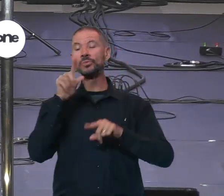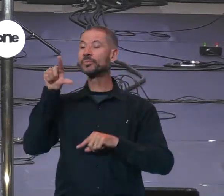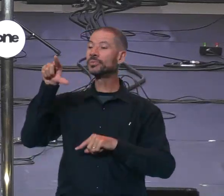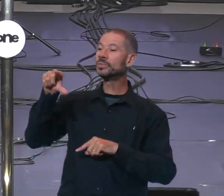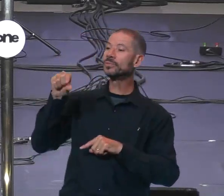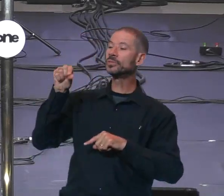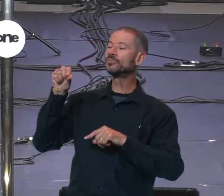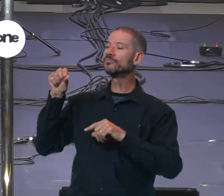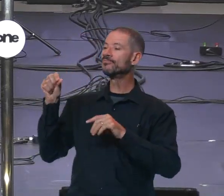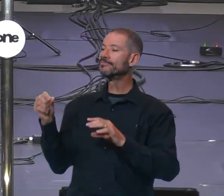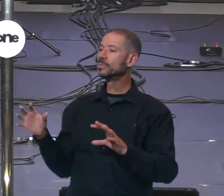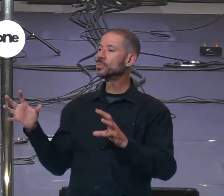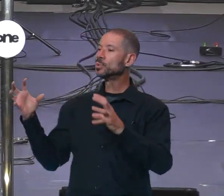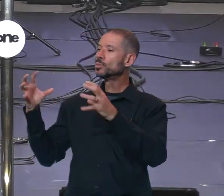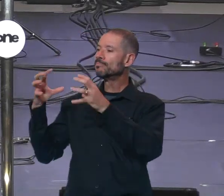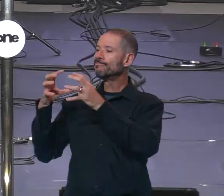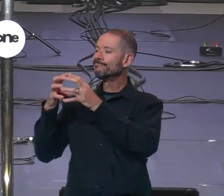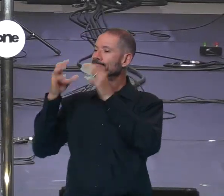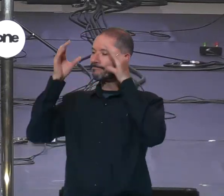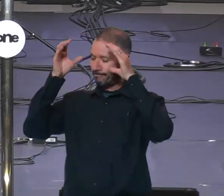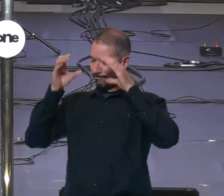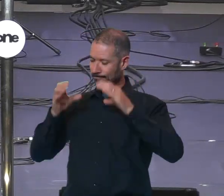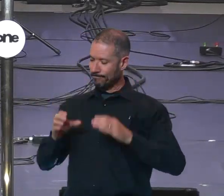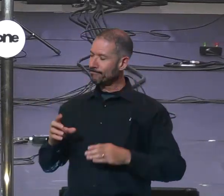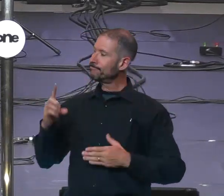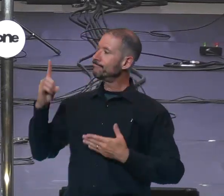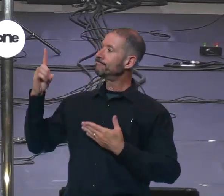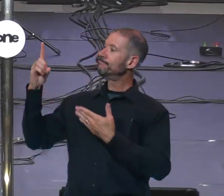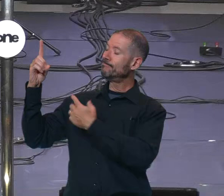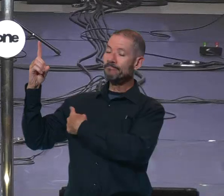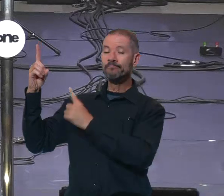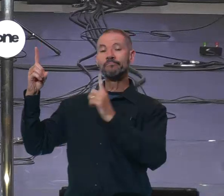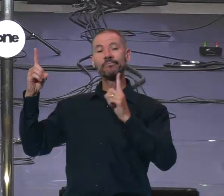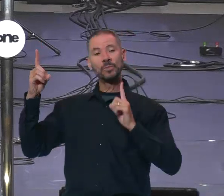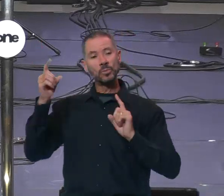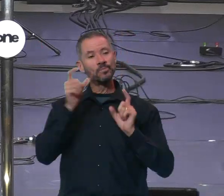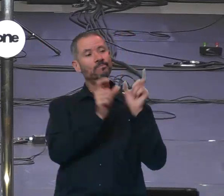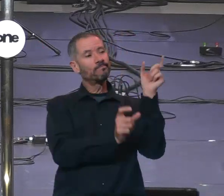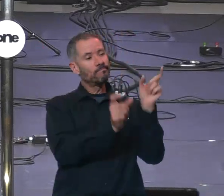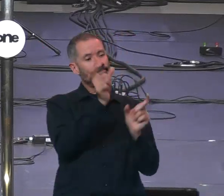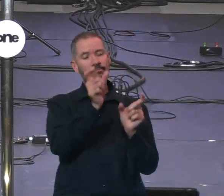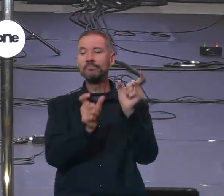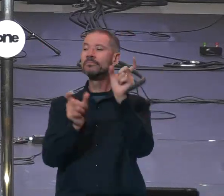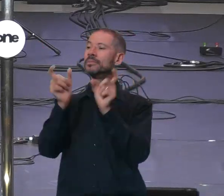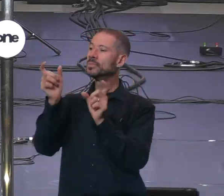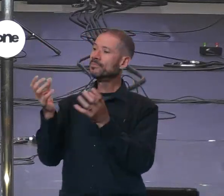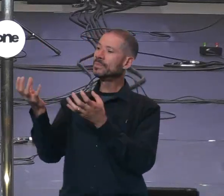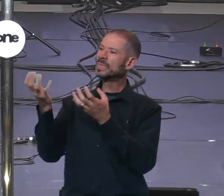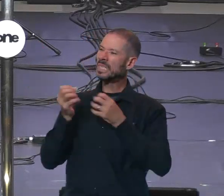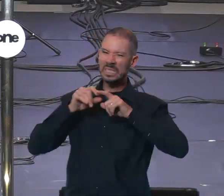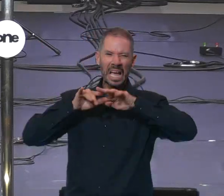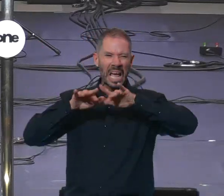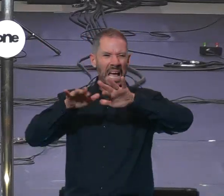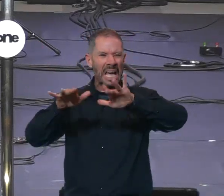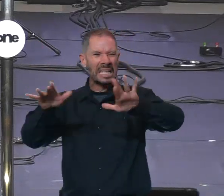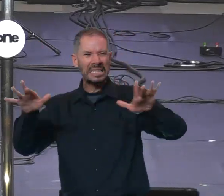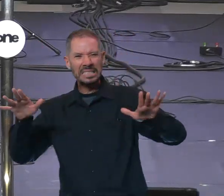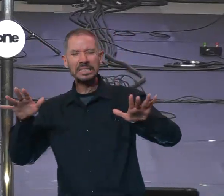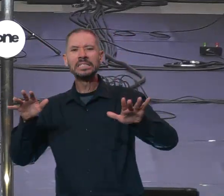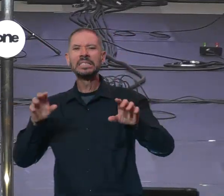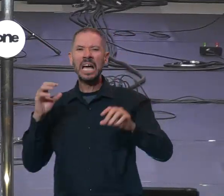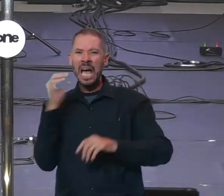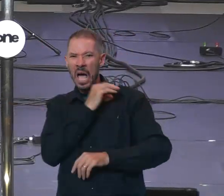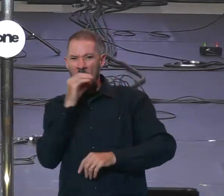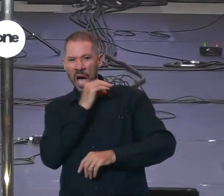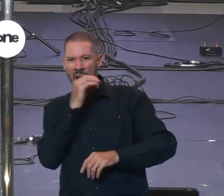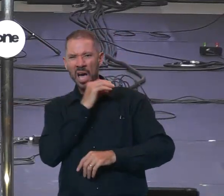invés de juntar para formar o caráter de Cristo em nós e nas pessoas à nossa volta, eles querem só espalhar. Espalhar é assim, ó,